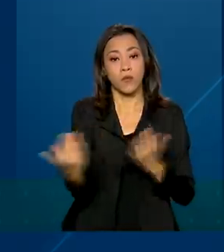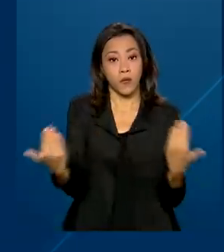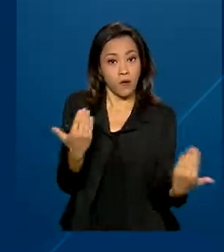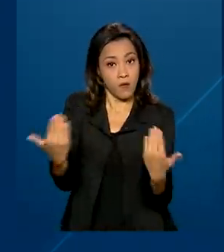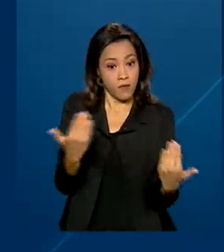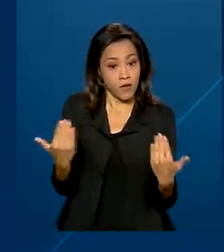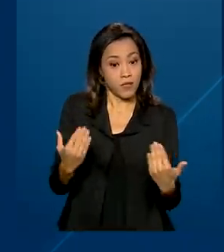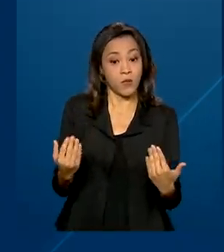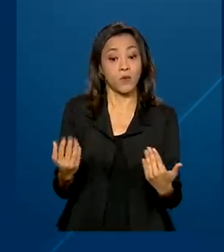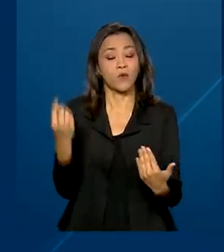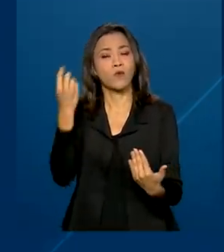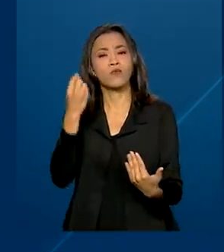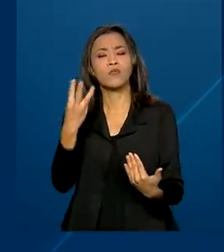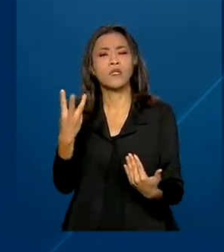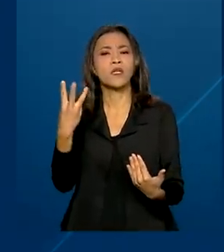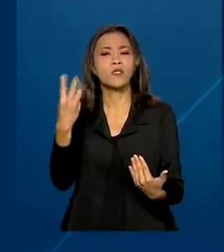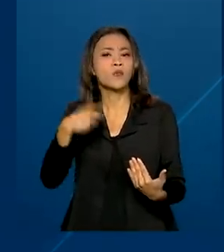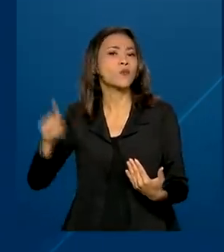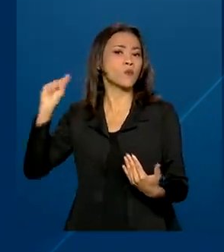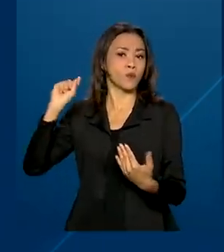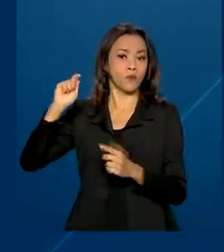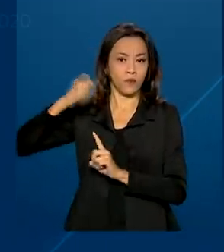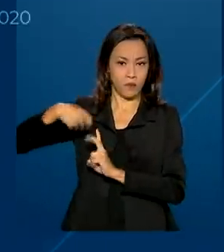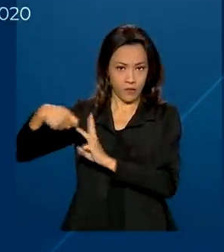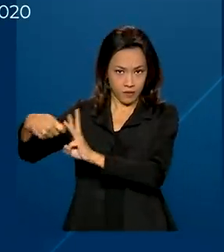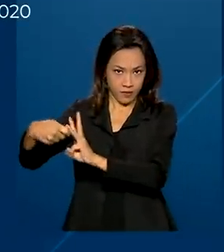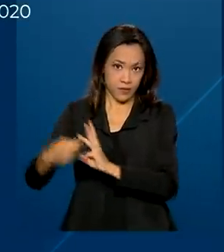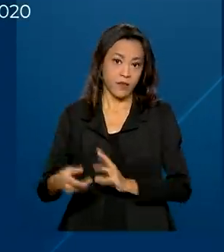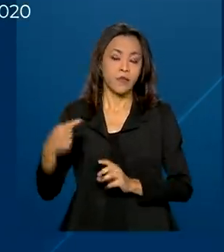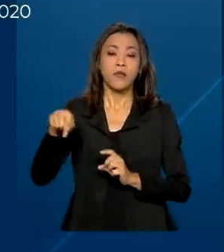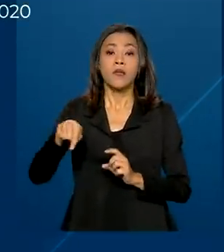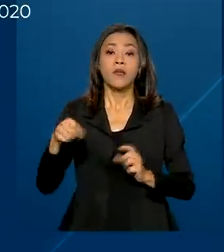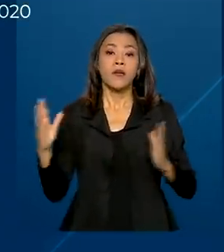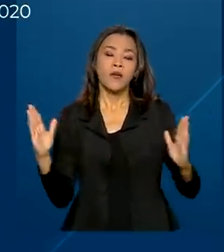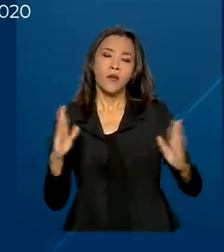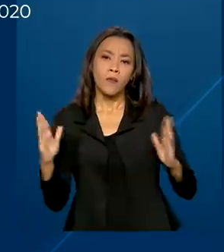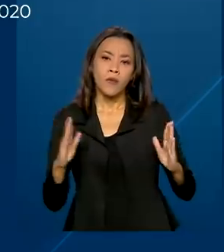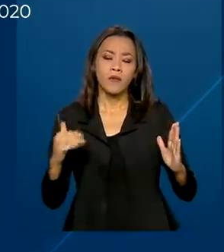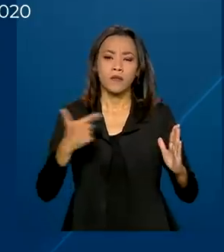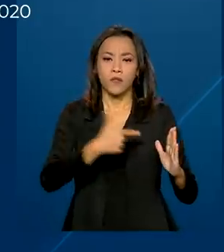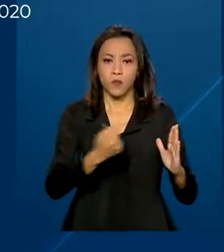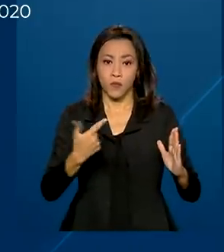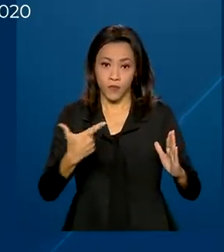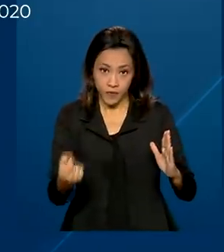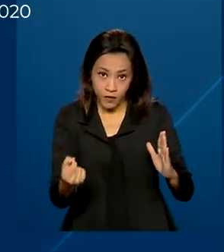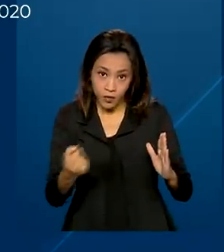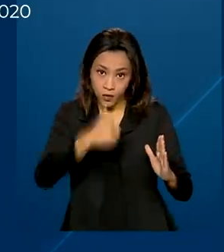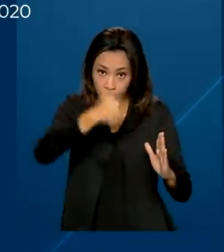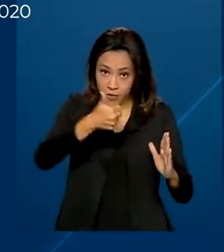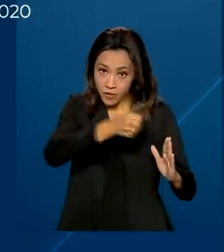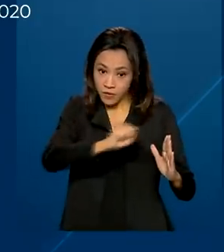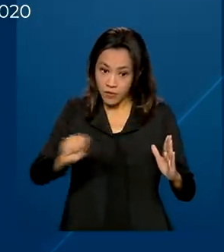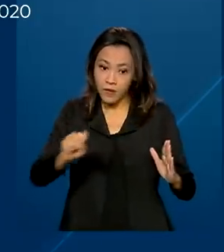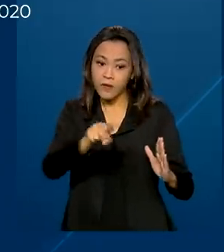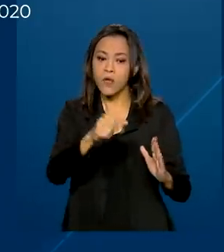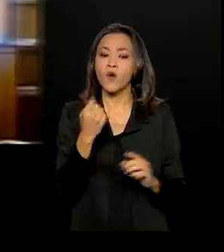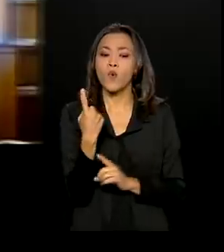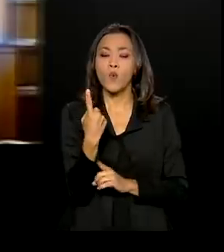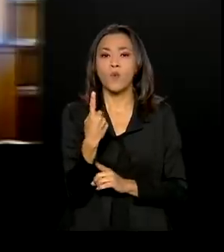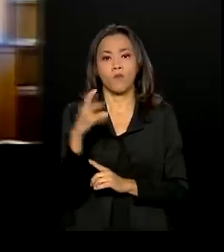com os três últimos meses do ano anterior. Em relação ao primeiro trimestre de 2020, o crescimento foi de